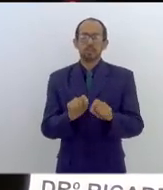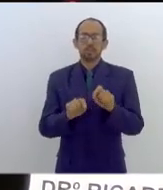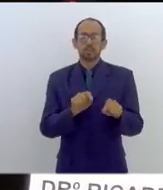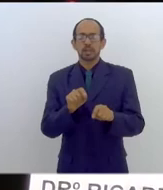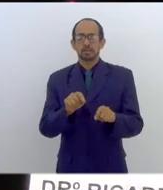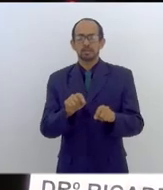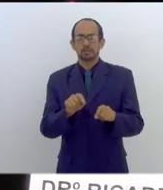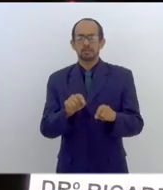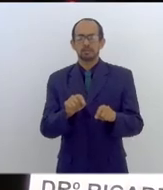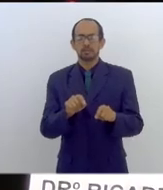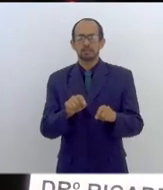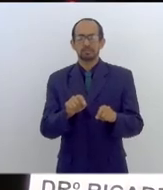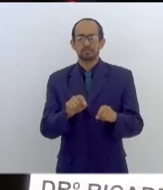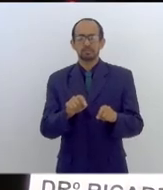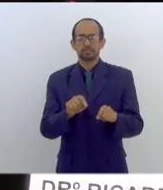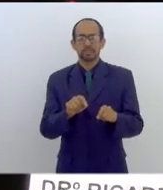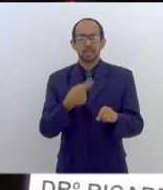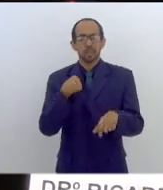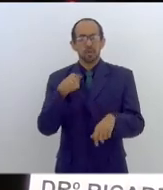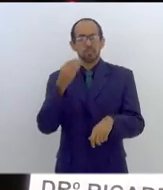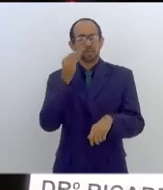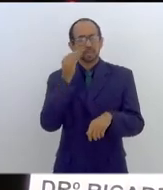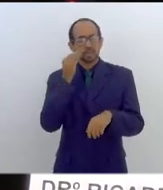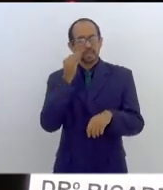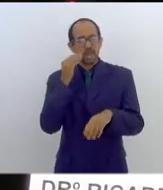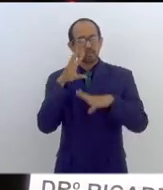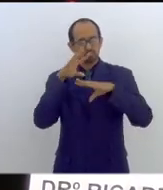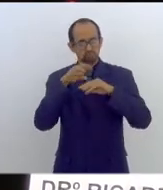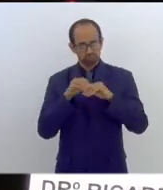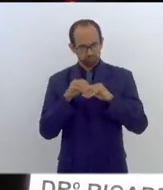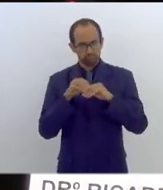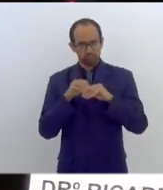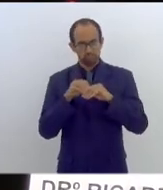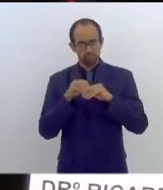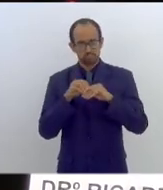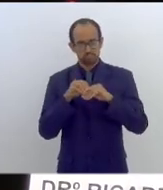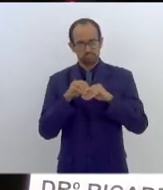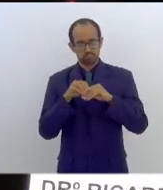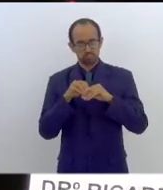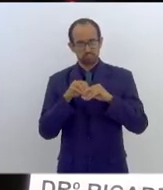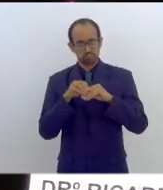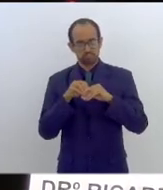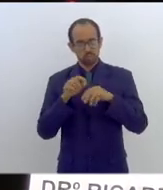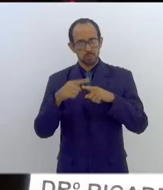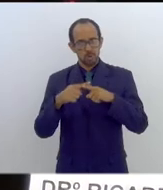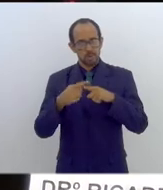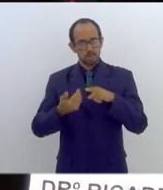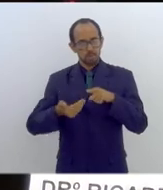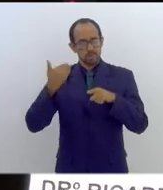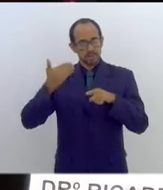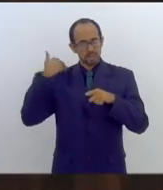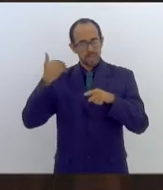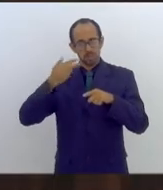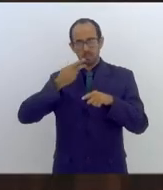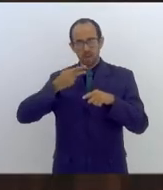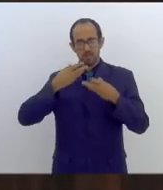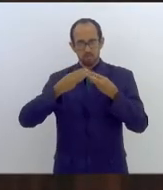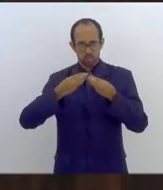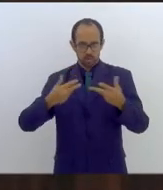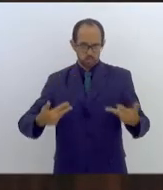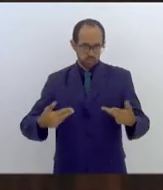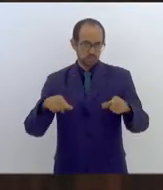mas eu vou procurar ser breve hoje que da outra vez acho que também eu falei demais né